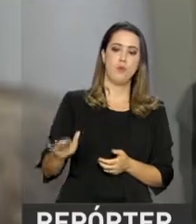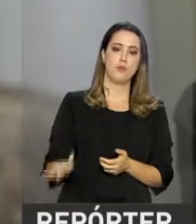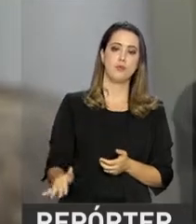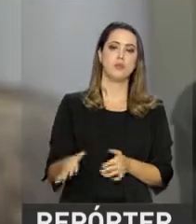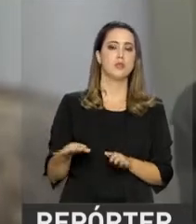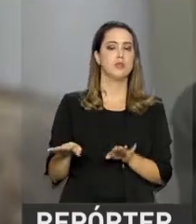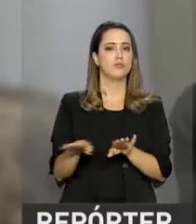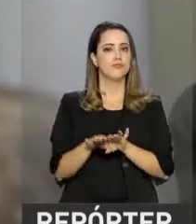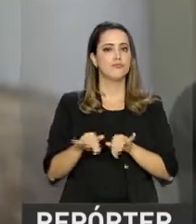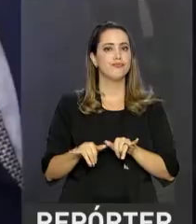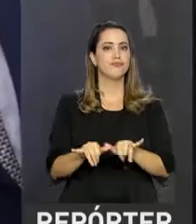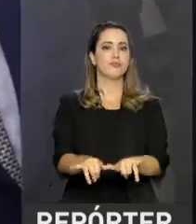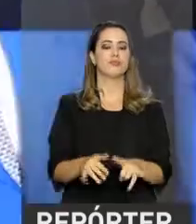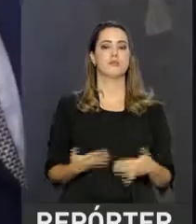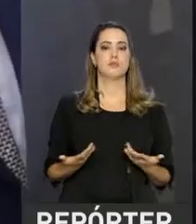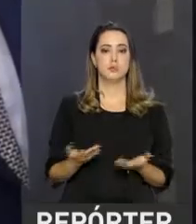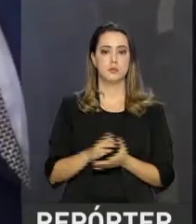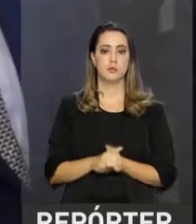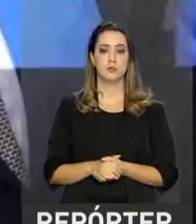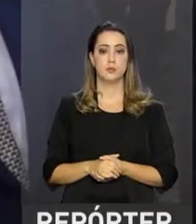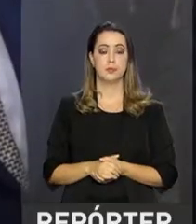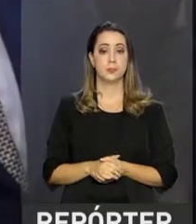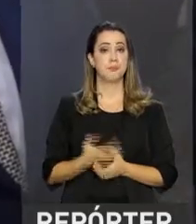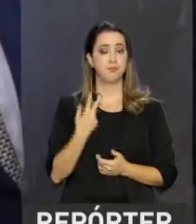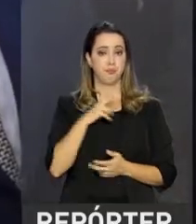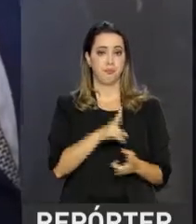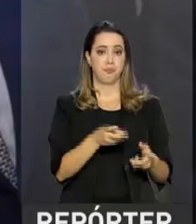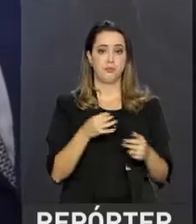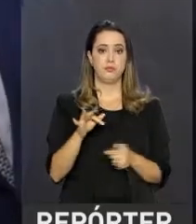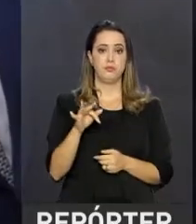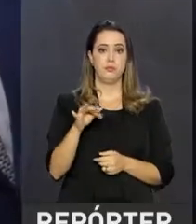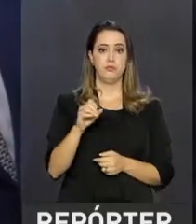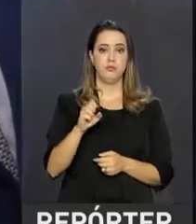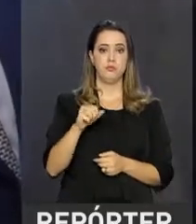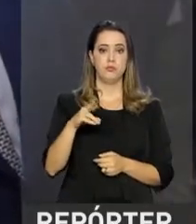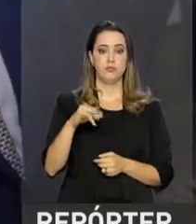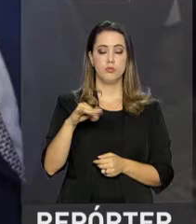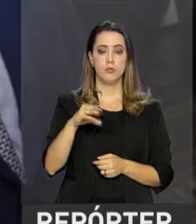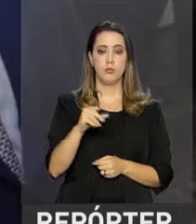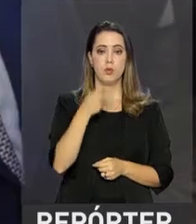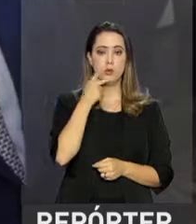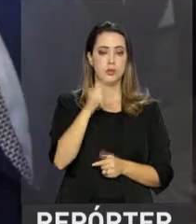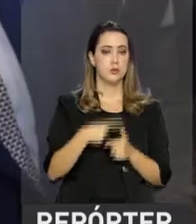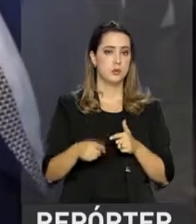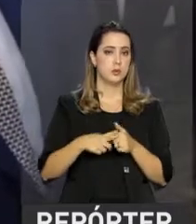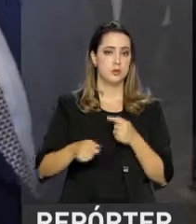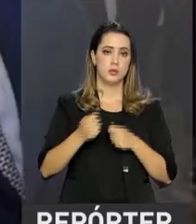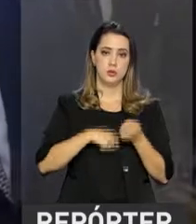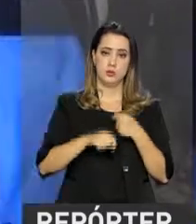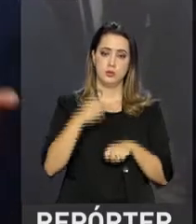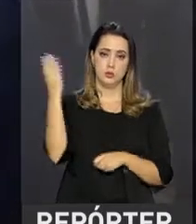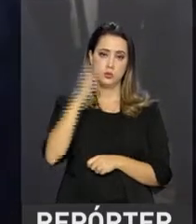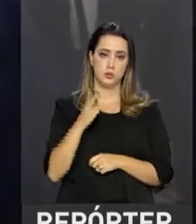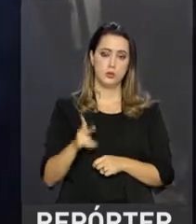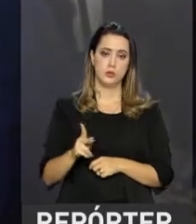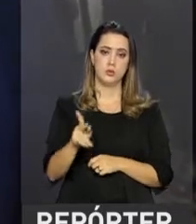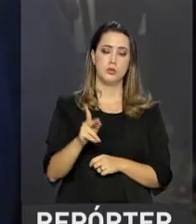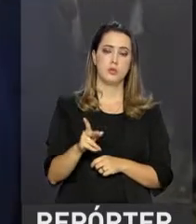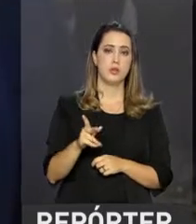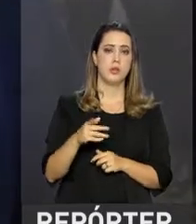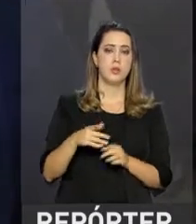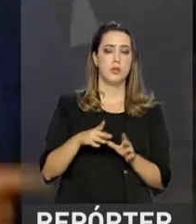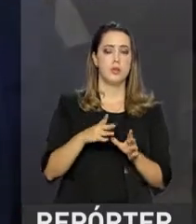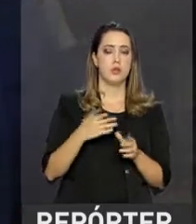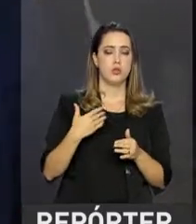no supermercado na avaliação da fecomércio são paulo a crise na economia brasileira está ficando cada vez mais para trás